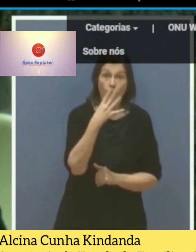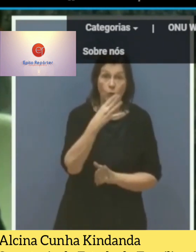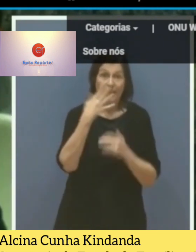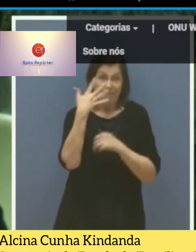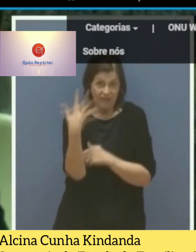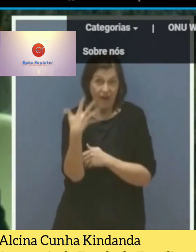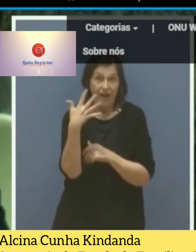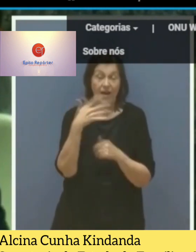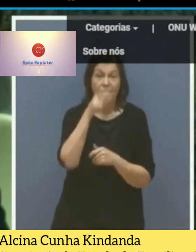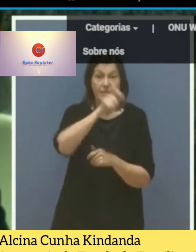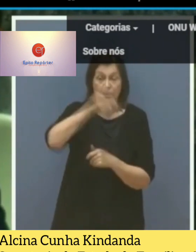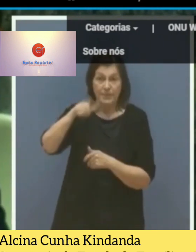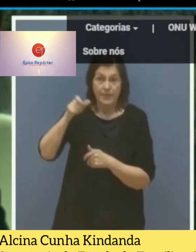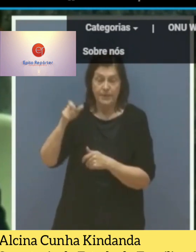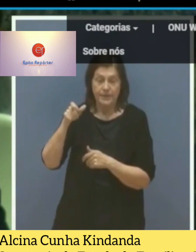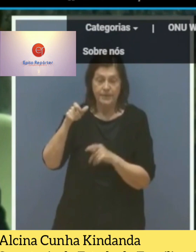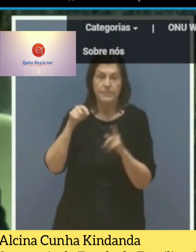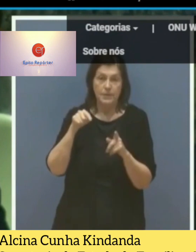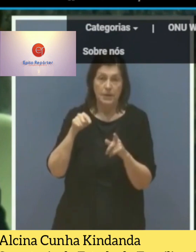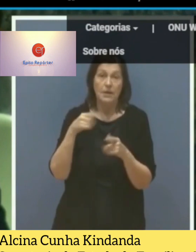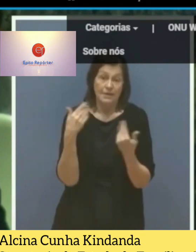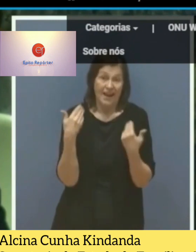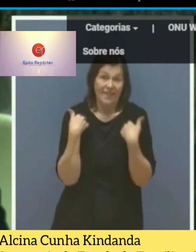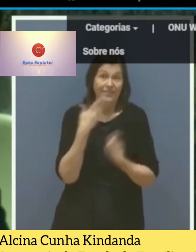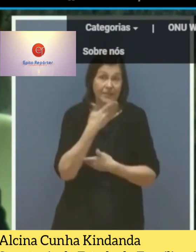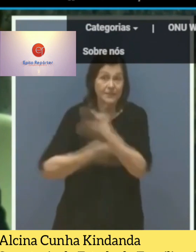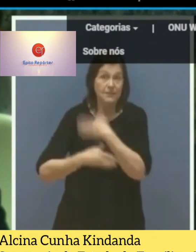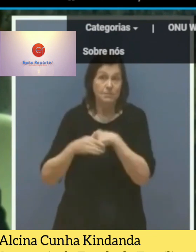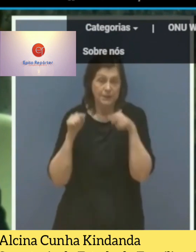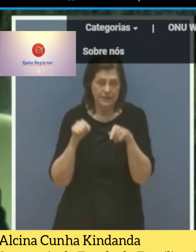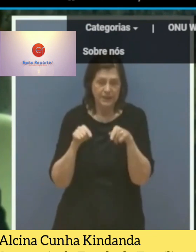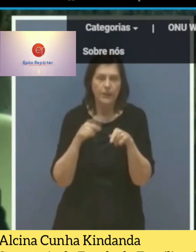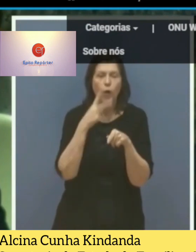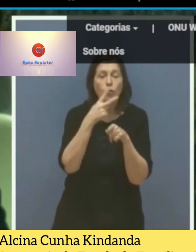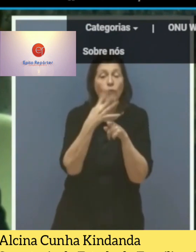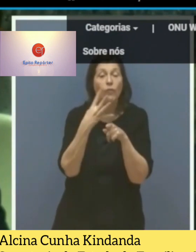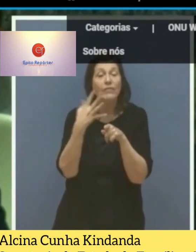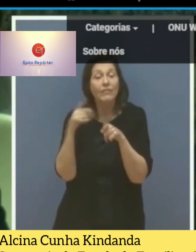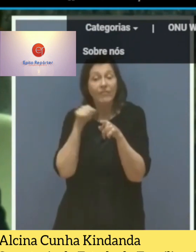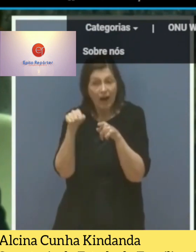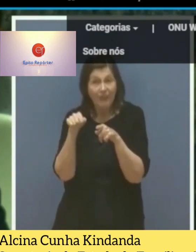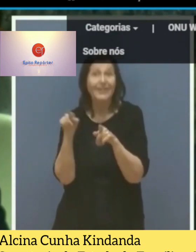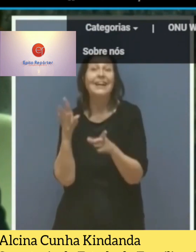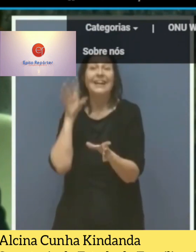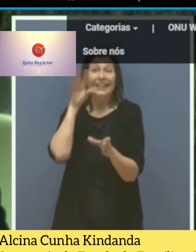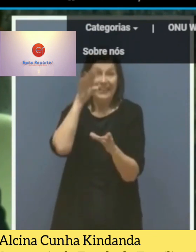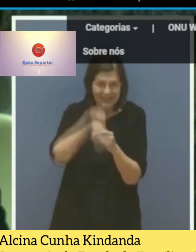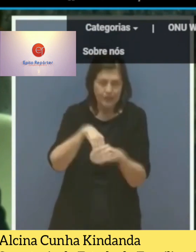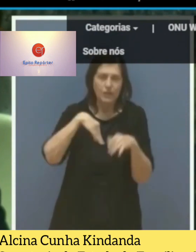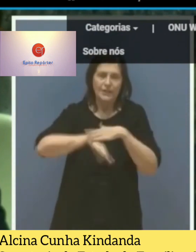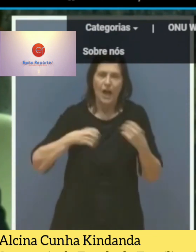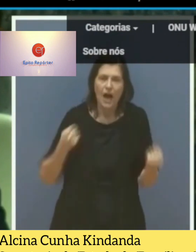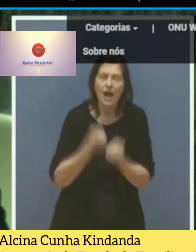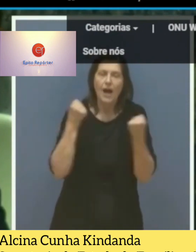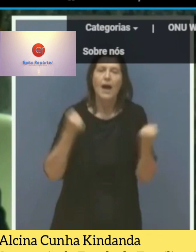e 98 mulheres foram enquadradas no plano de ação para a promoção da empregabilidade beneficiando de que os